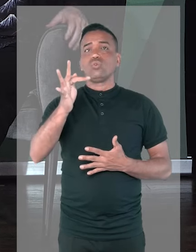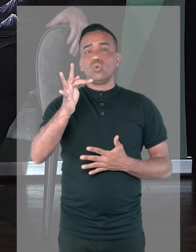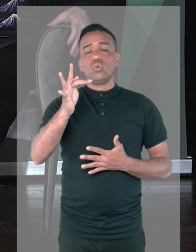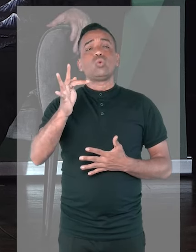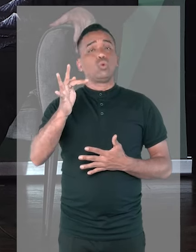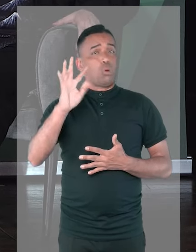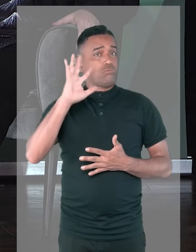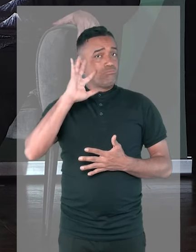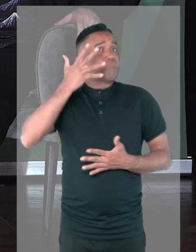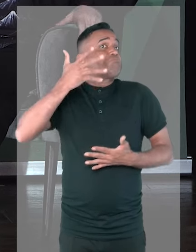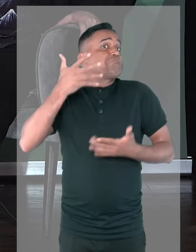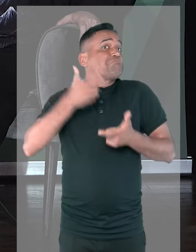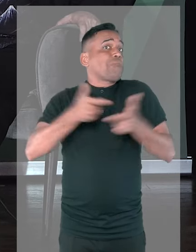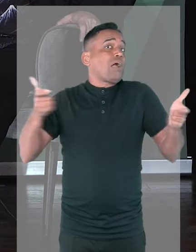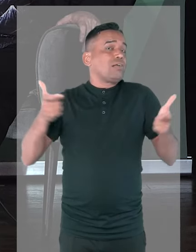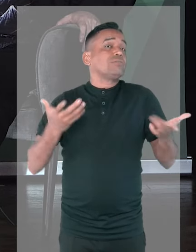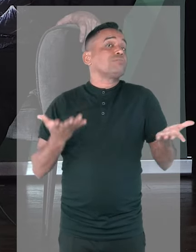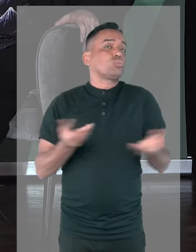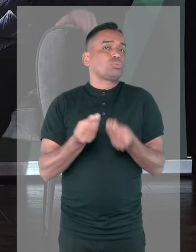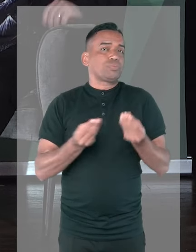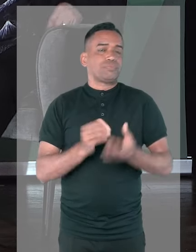mais?